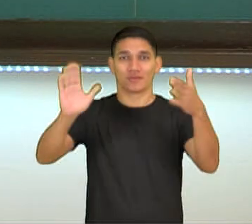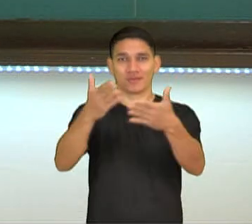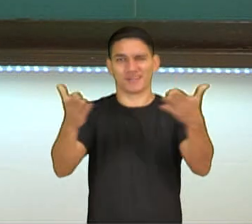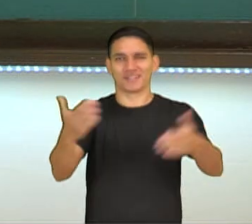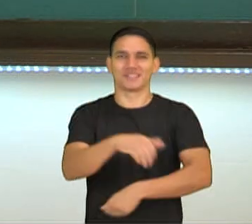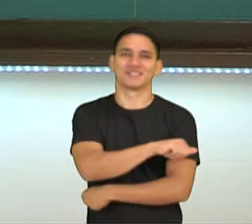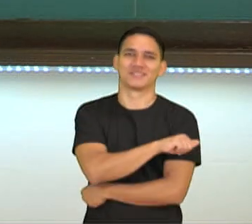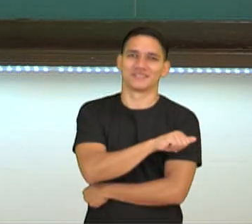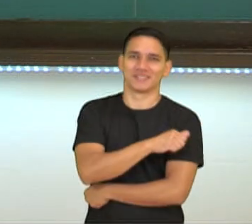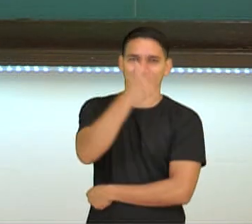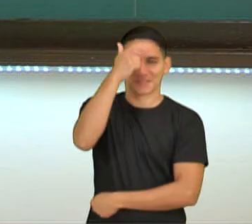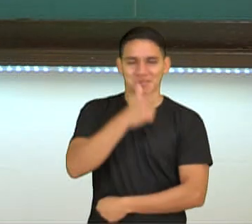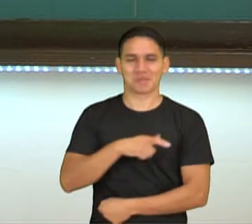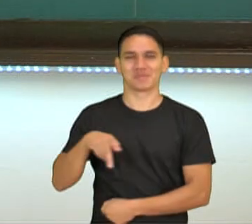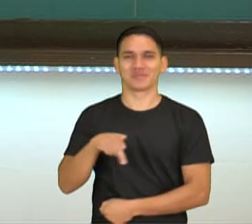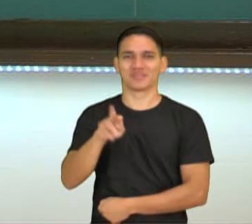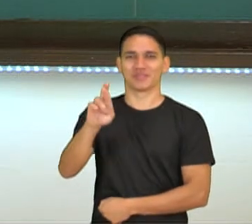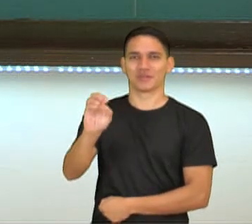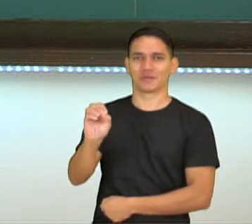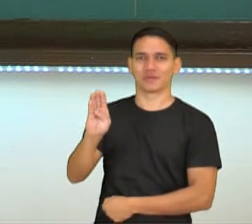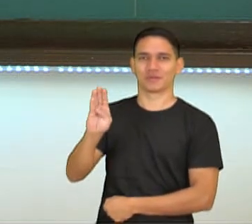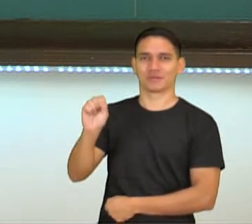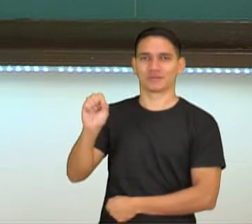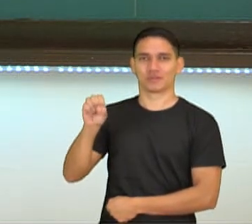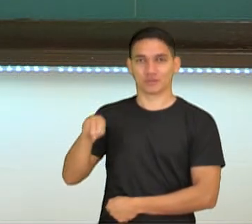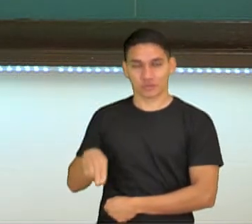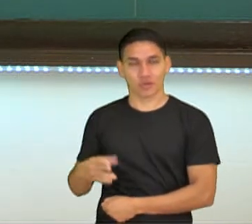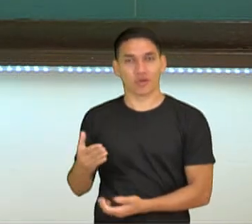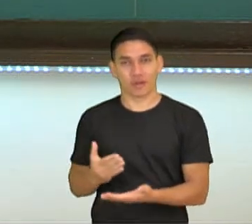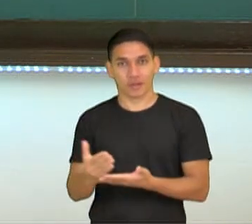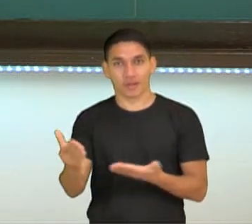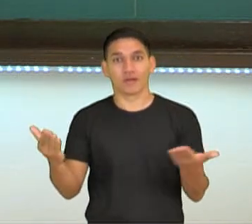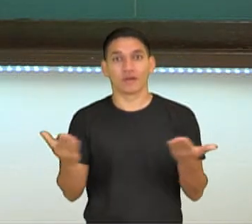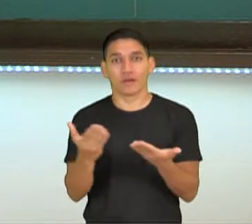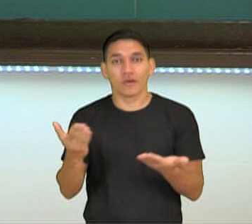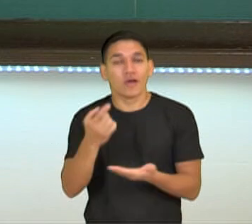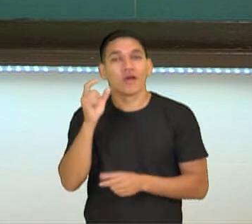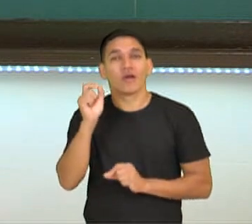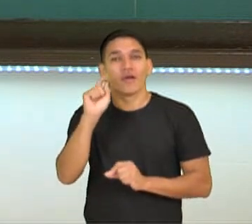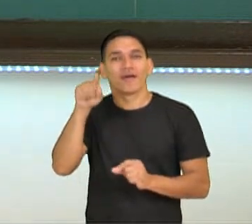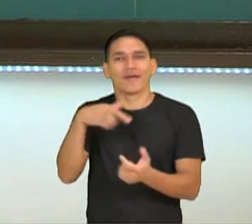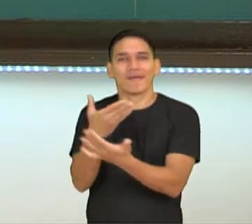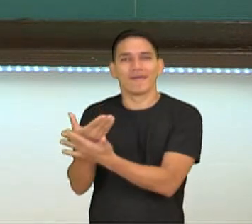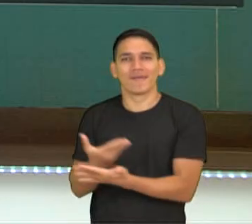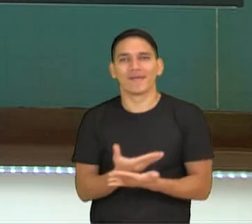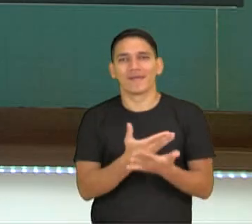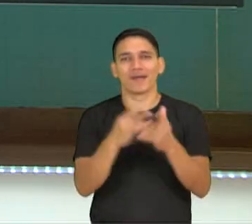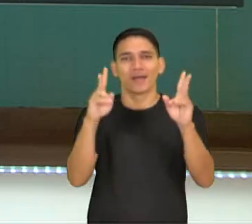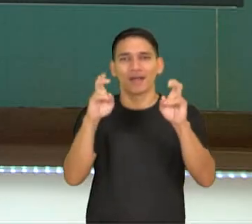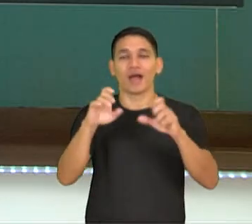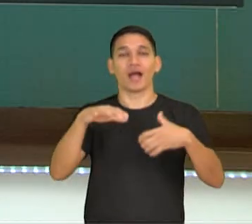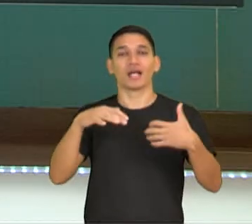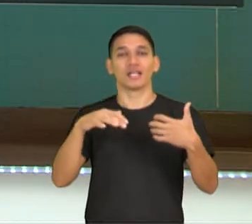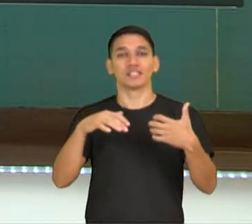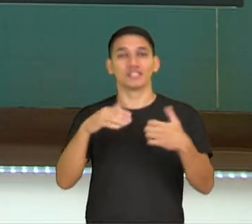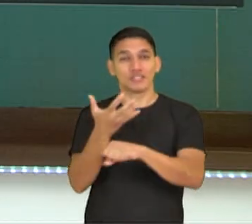Olá, estudante! Eu sou o professor Robson Mendonça e hoje estamos aqui para uma aula sobre a